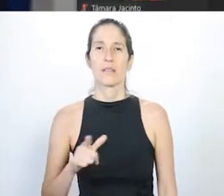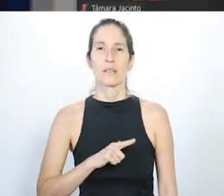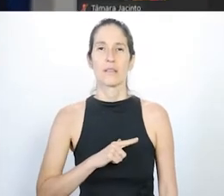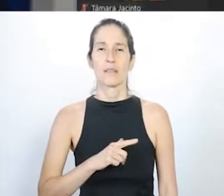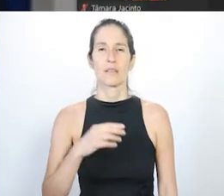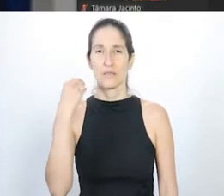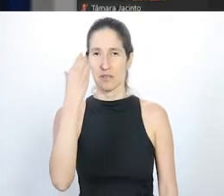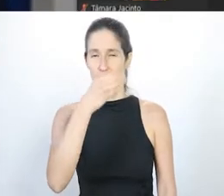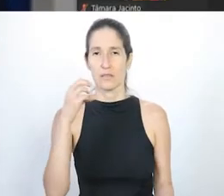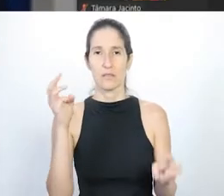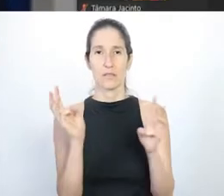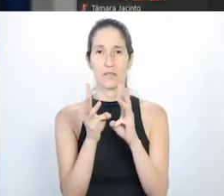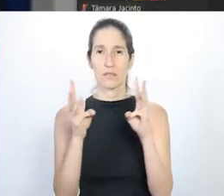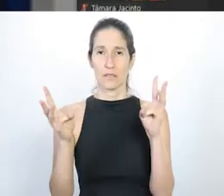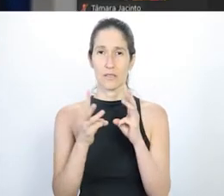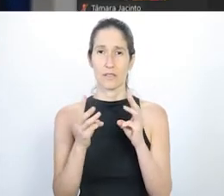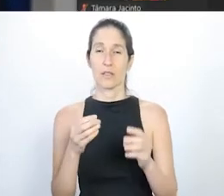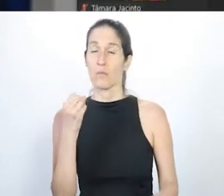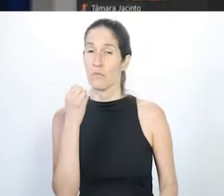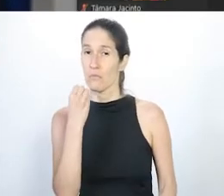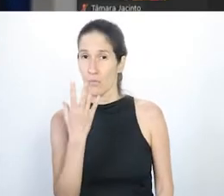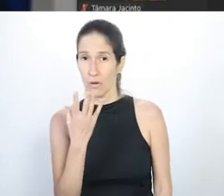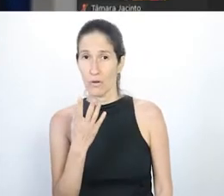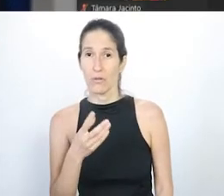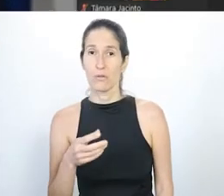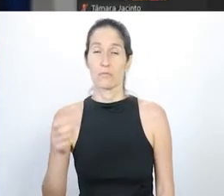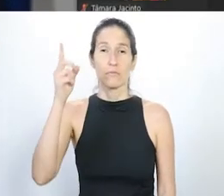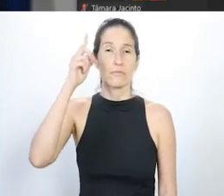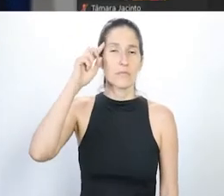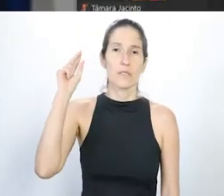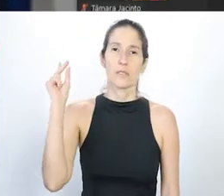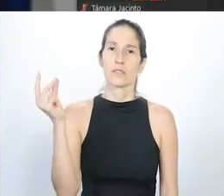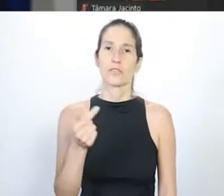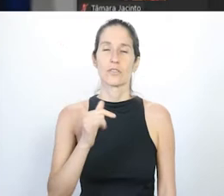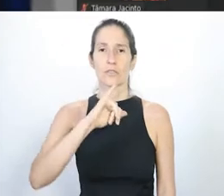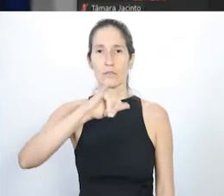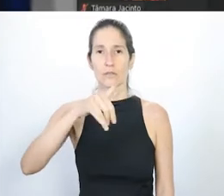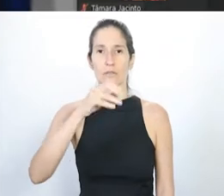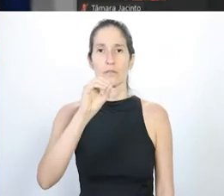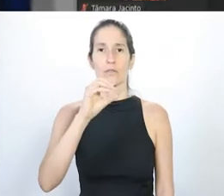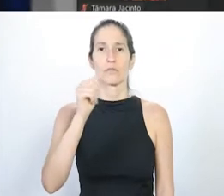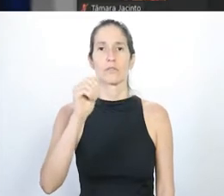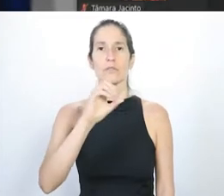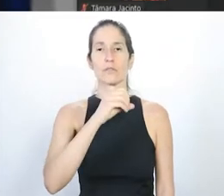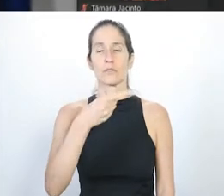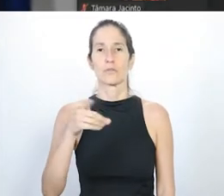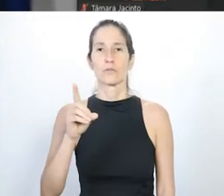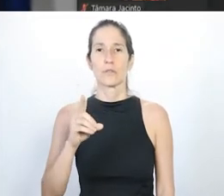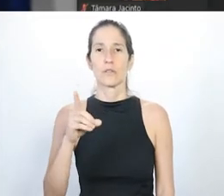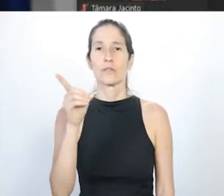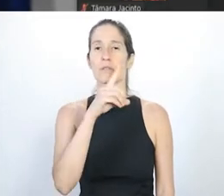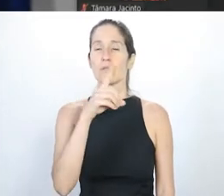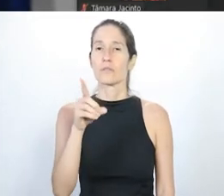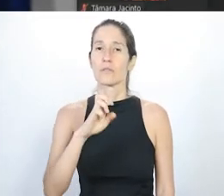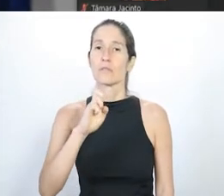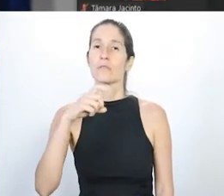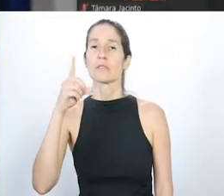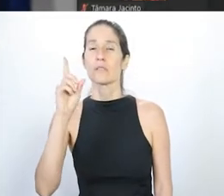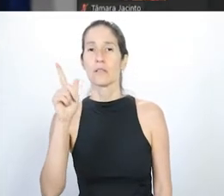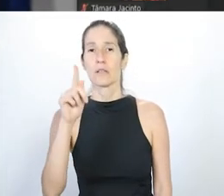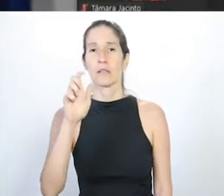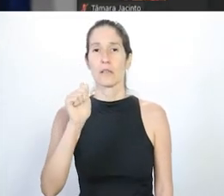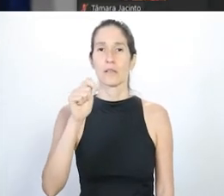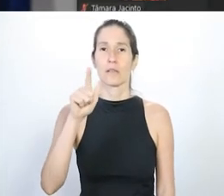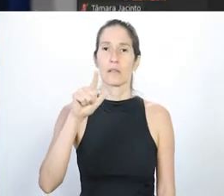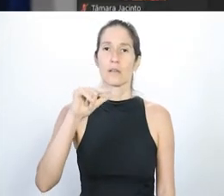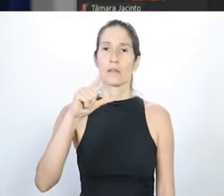e criativos, né? João Limoeiro, Zé Galdino, a gente tem uma safra nova com o mestre